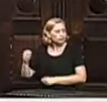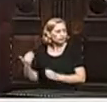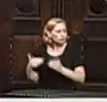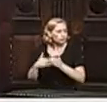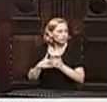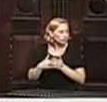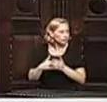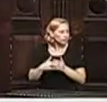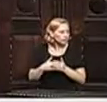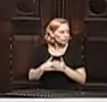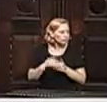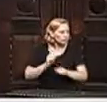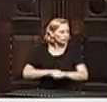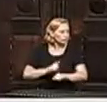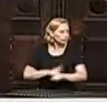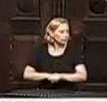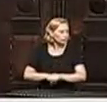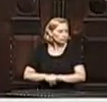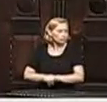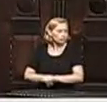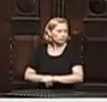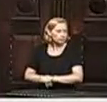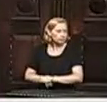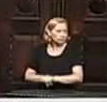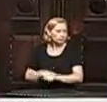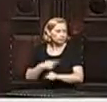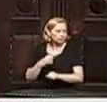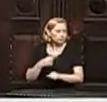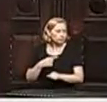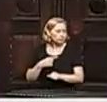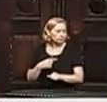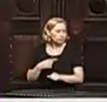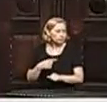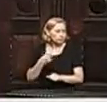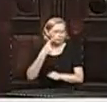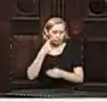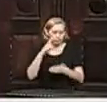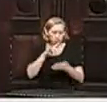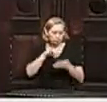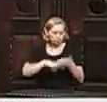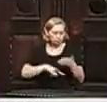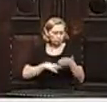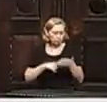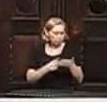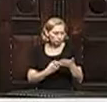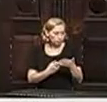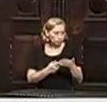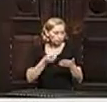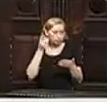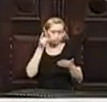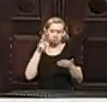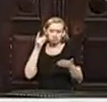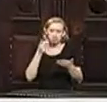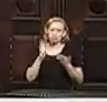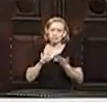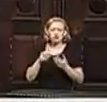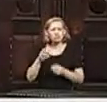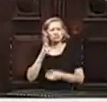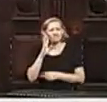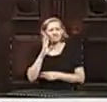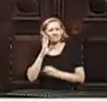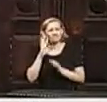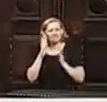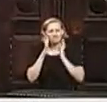presente momento, a discussão está circunscrita aos deputados da oposição ao governo. E me chama a